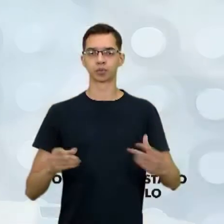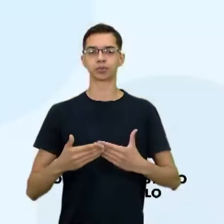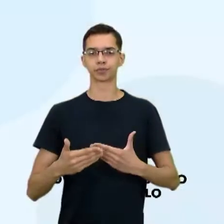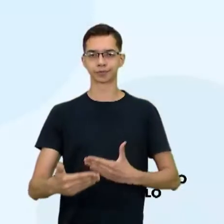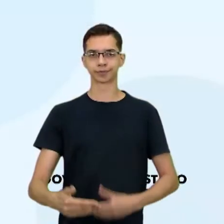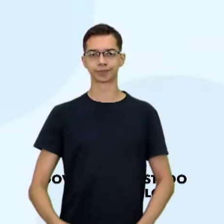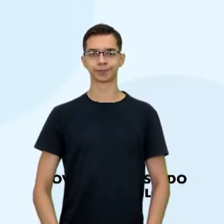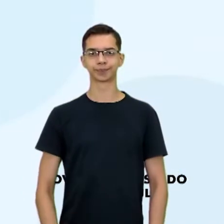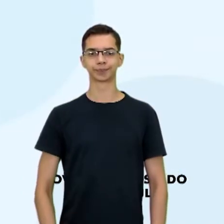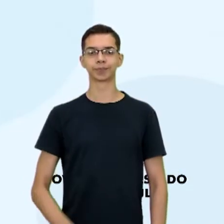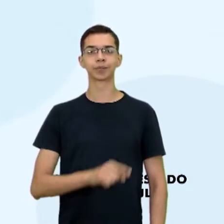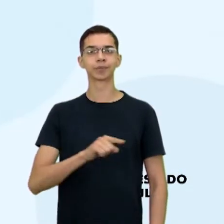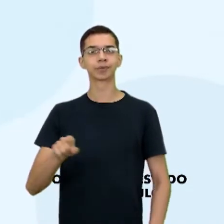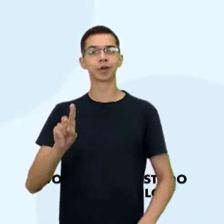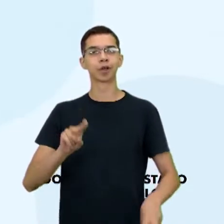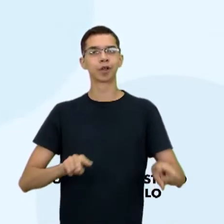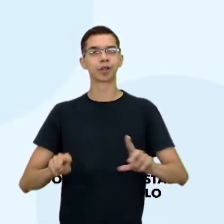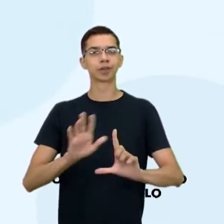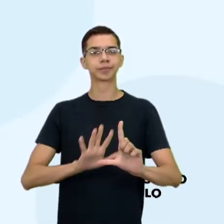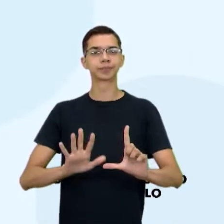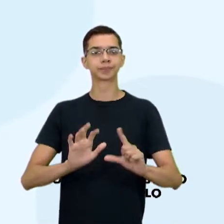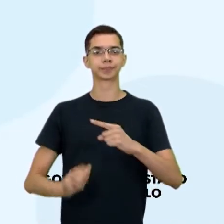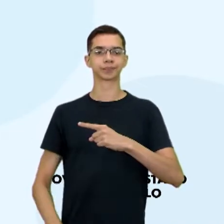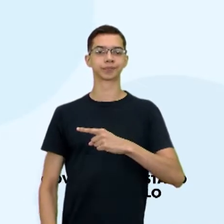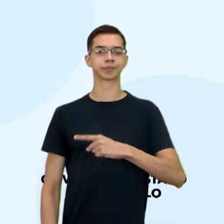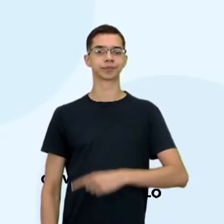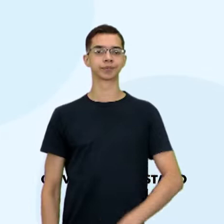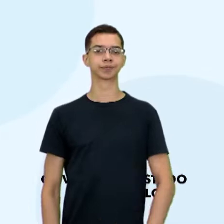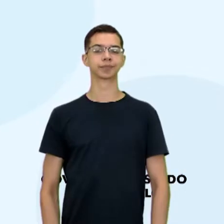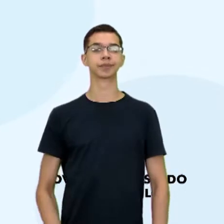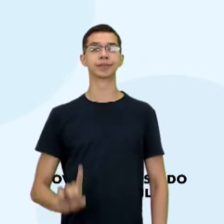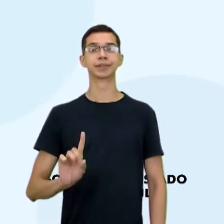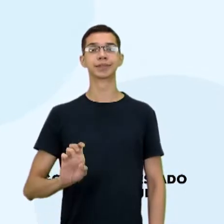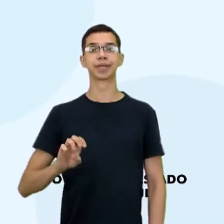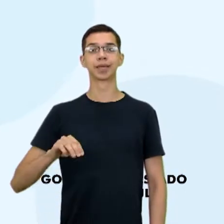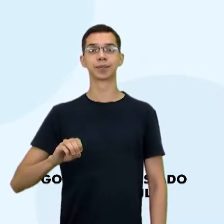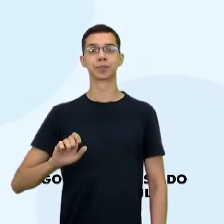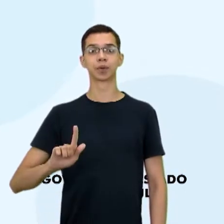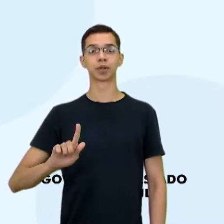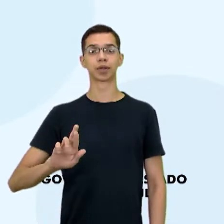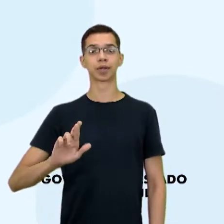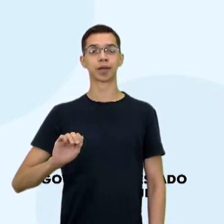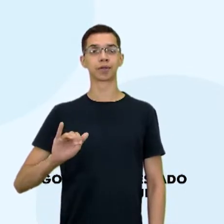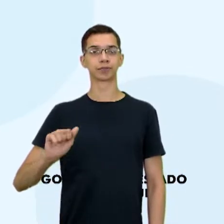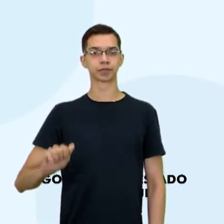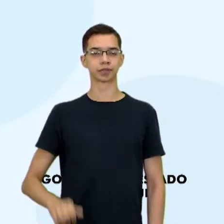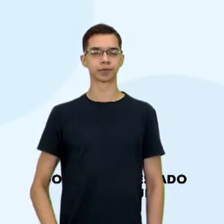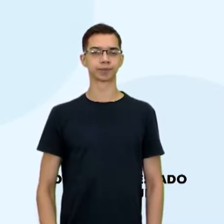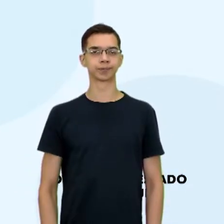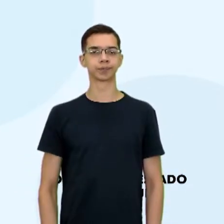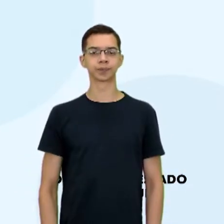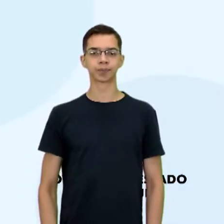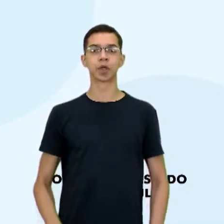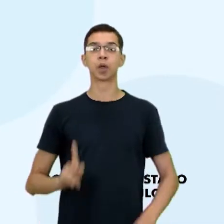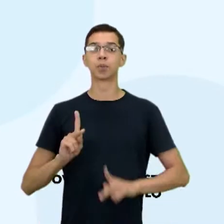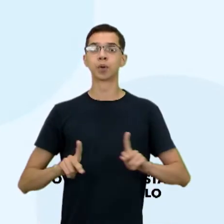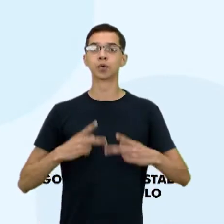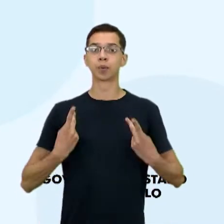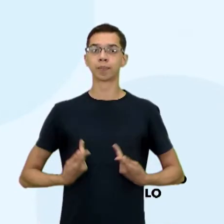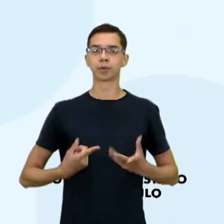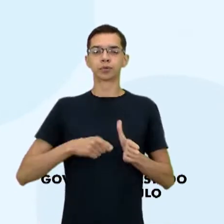Olhando lá o próximo slide que está mostrando lá demografia, investigação das populações humanas, atividade 1